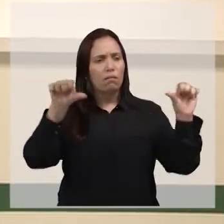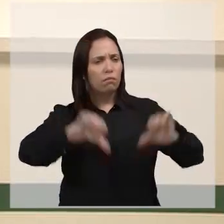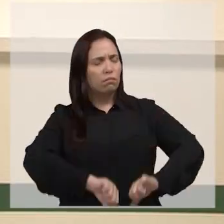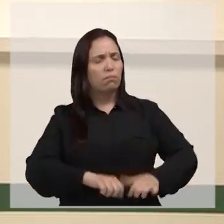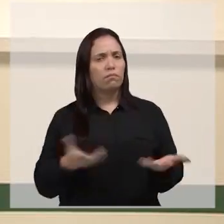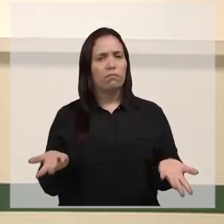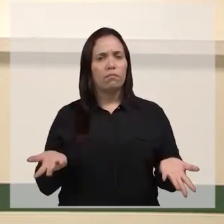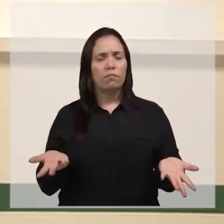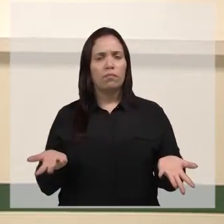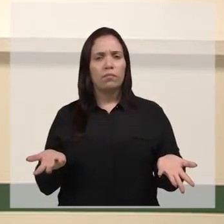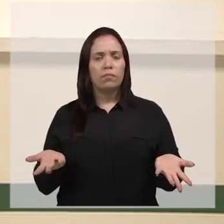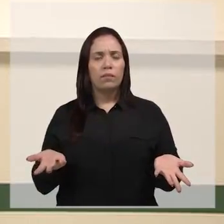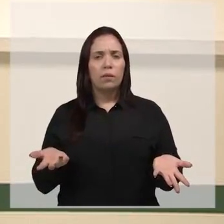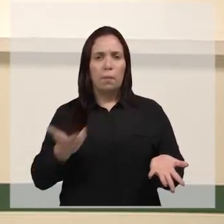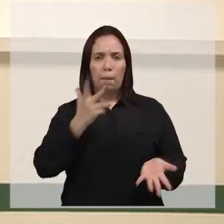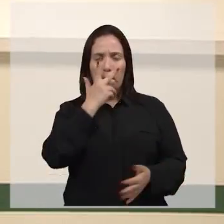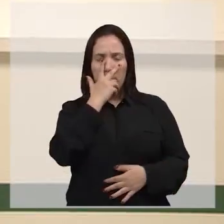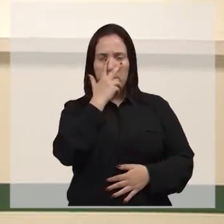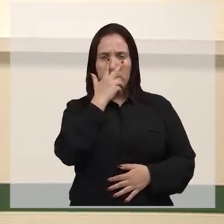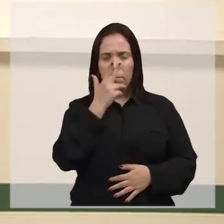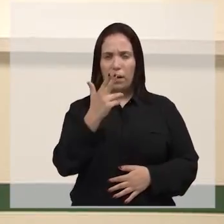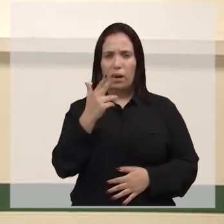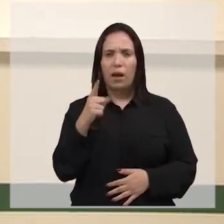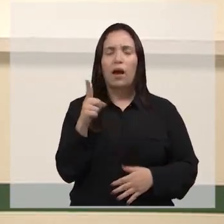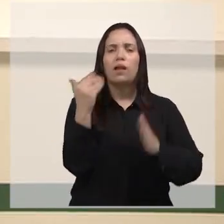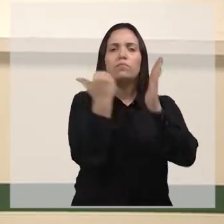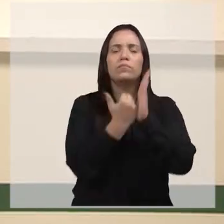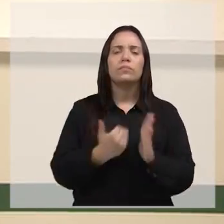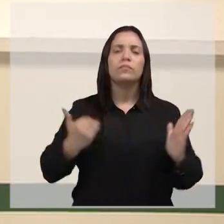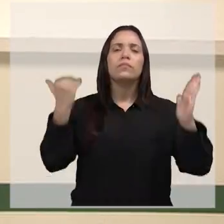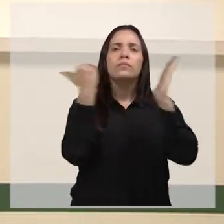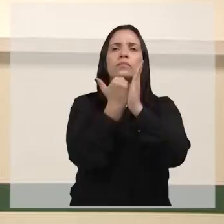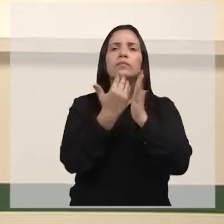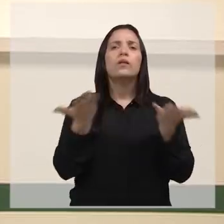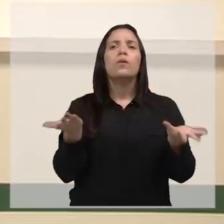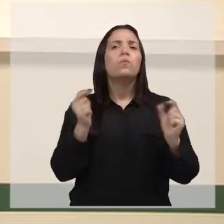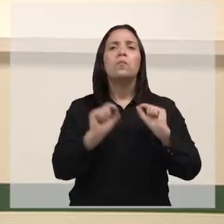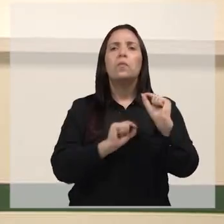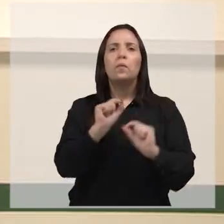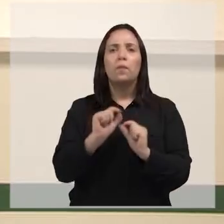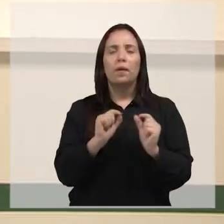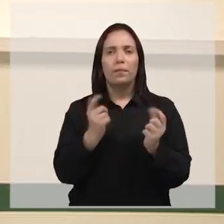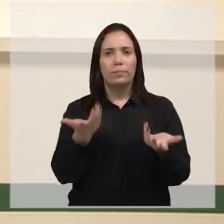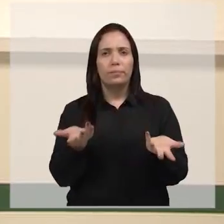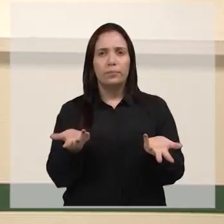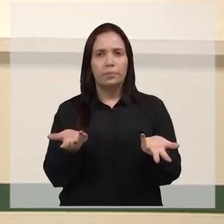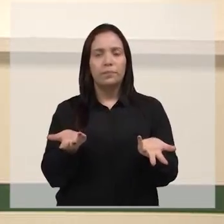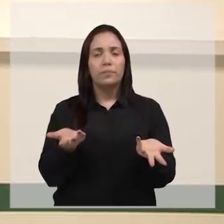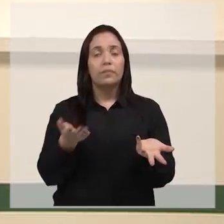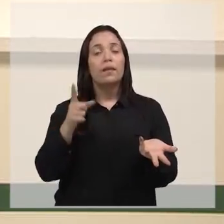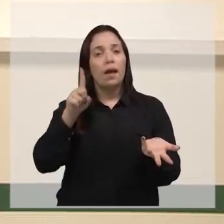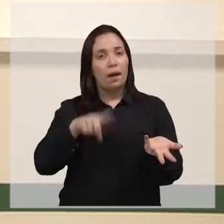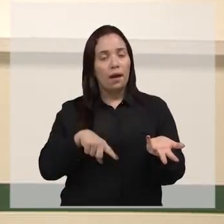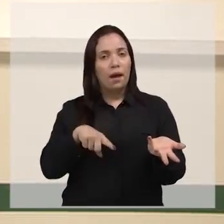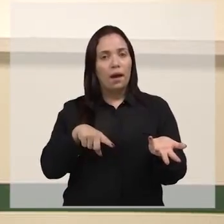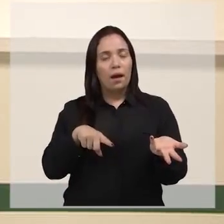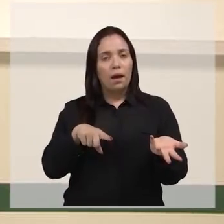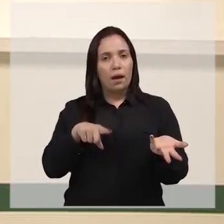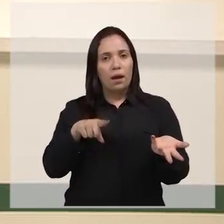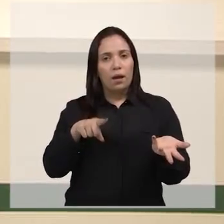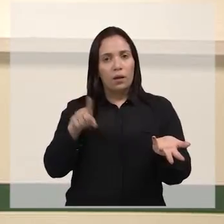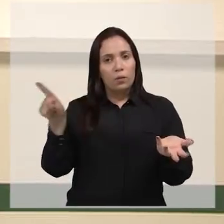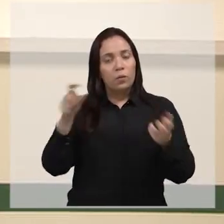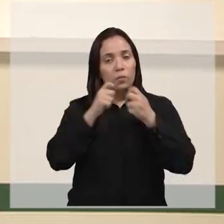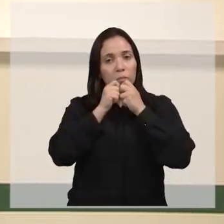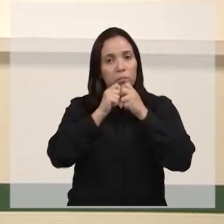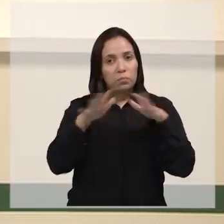figurino, né? Ou é só figura de linguagem, alguma... É um figurino mesmo. É um personagem. Você não tem medo de dizer isso, não? Depois